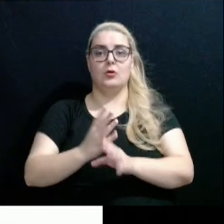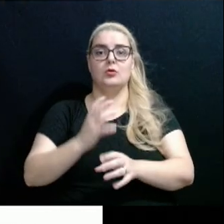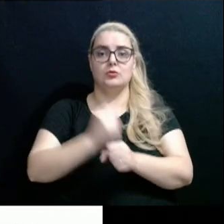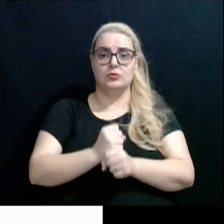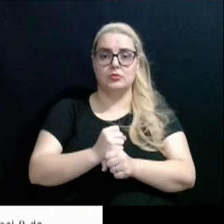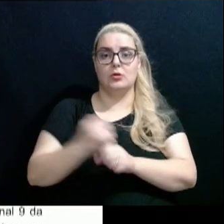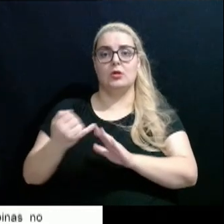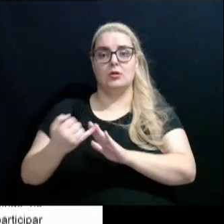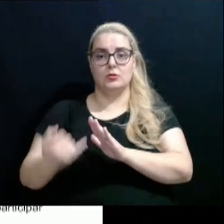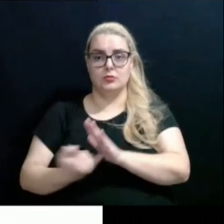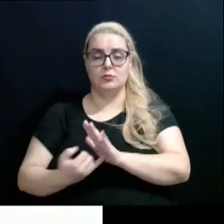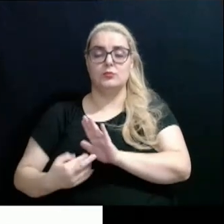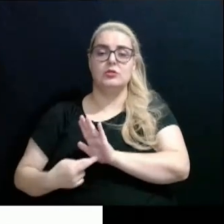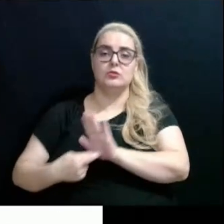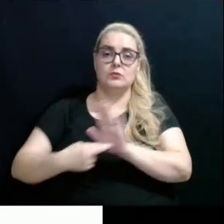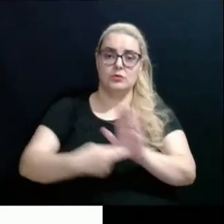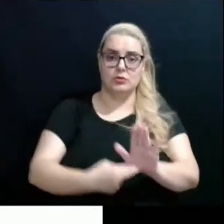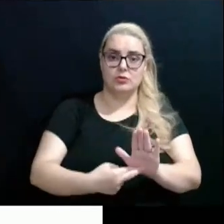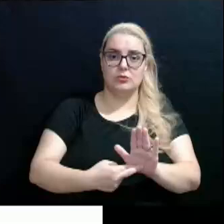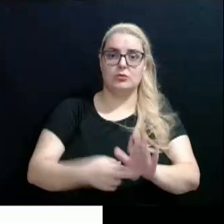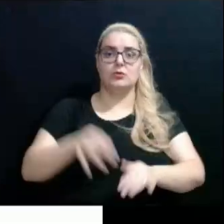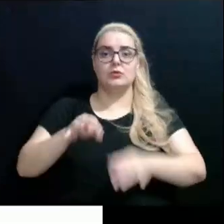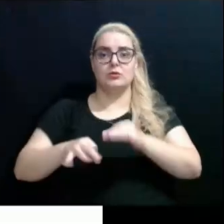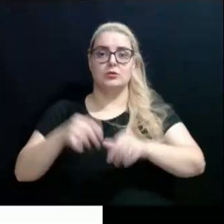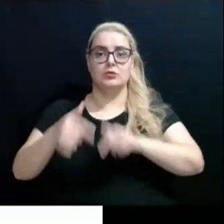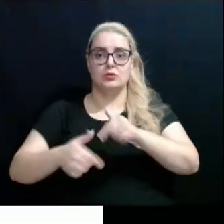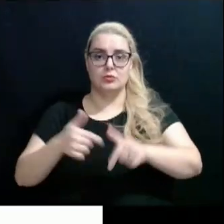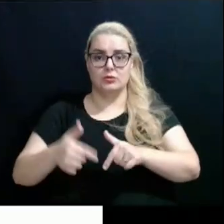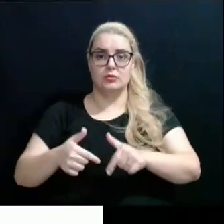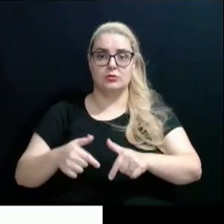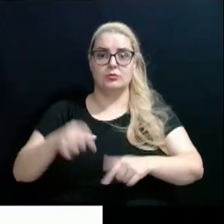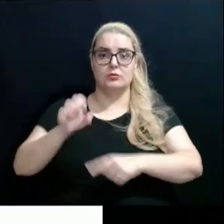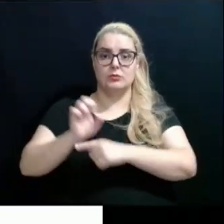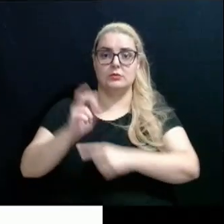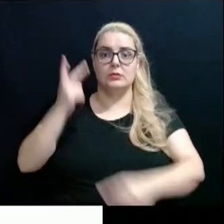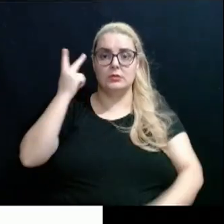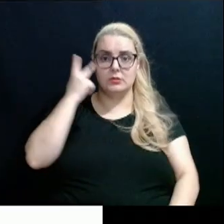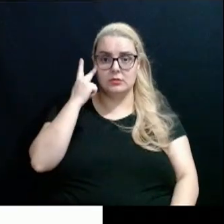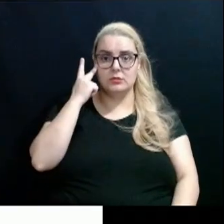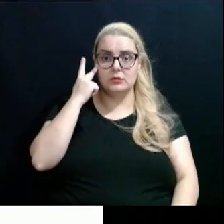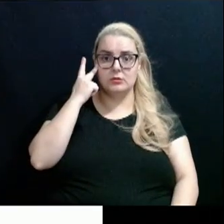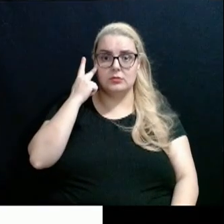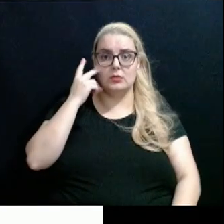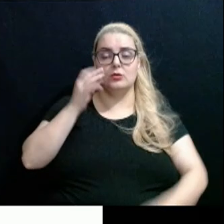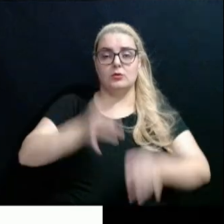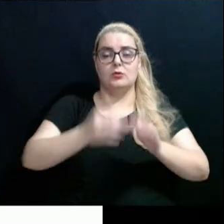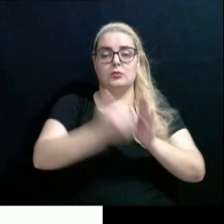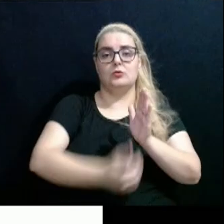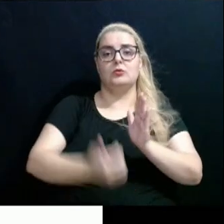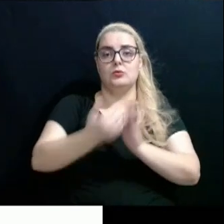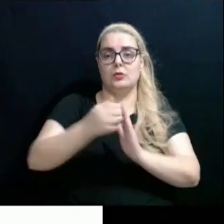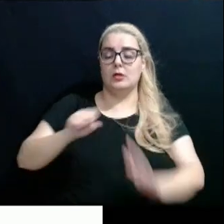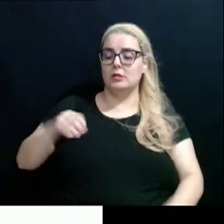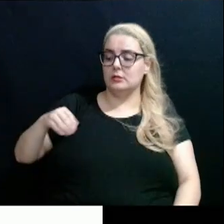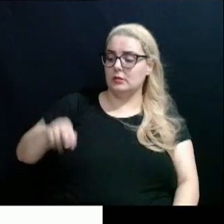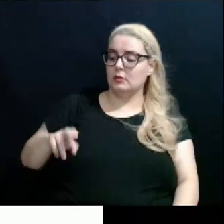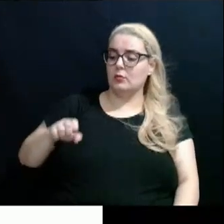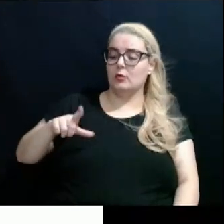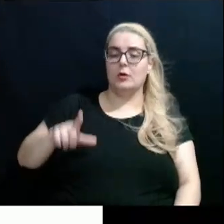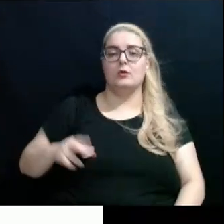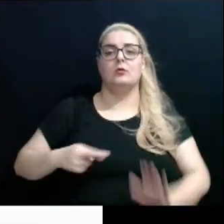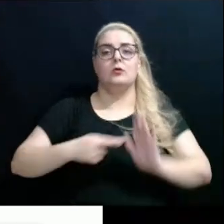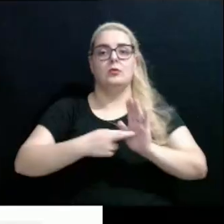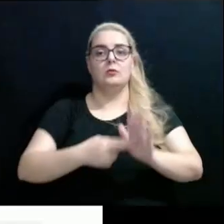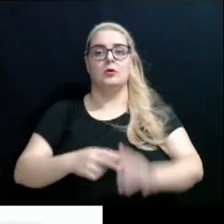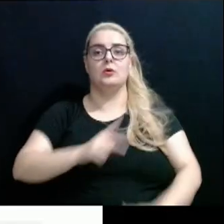entidades representativas da Justiça do Trabalho, aqui do estado de São Paulo, o desembargador Samuel Hugo Lima, que vai representar o presidente